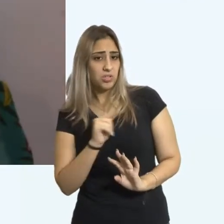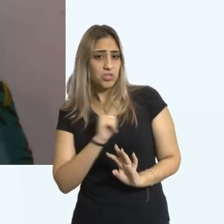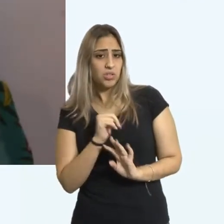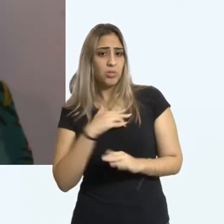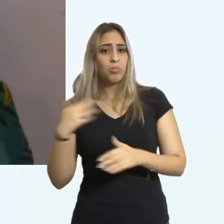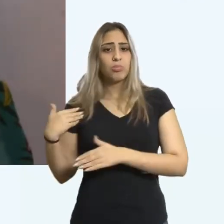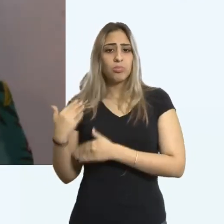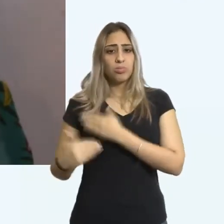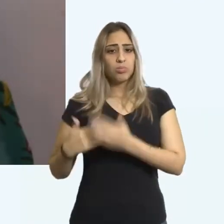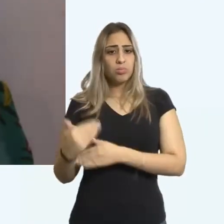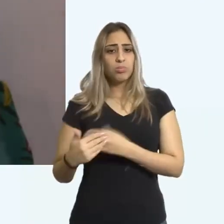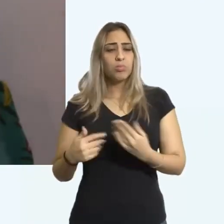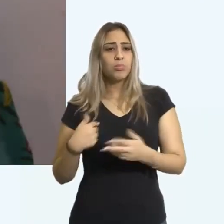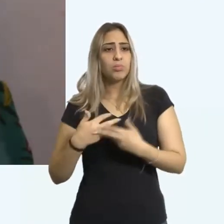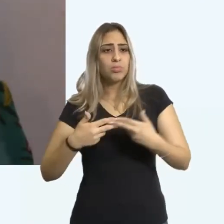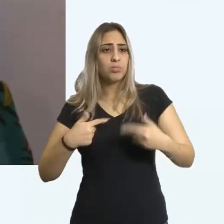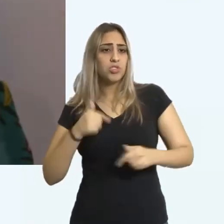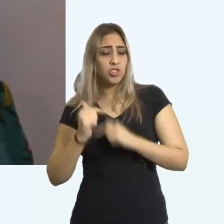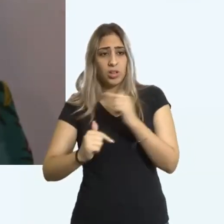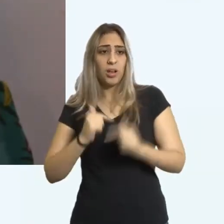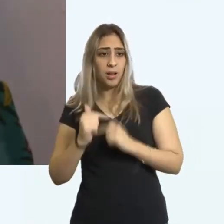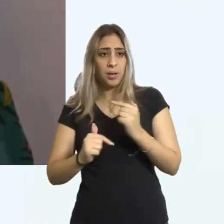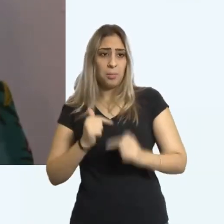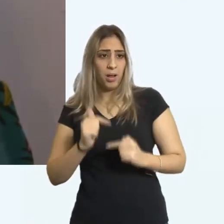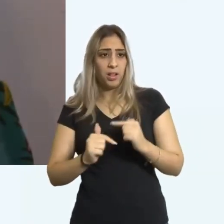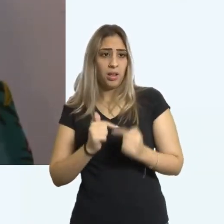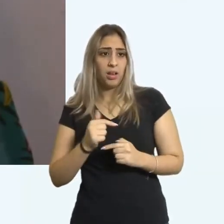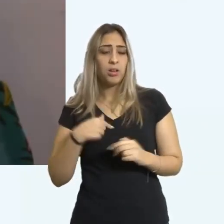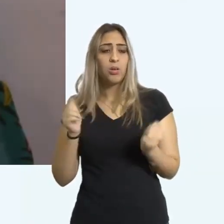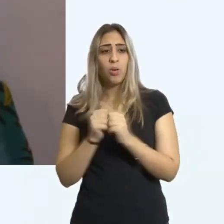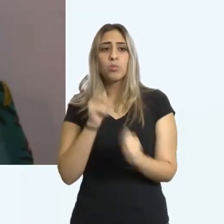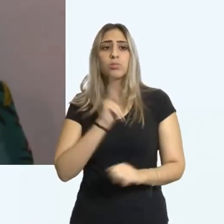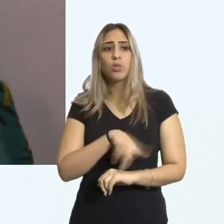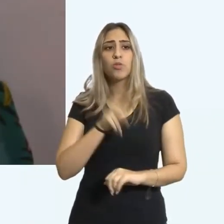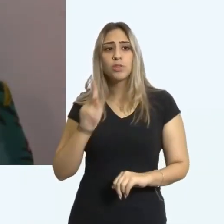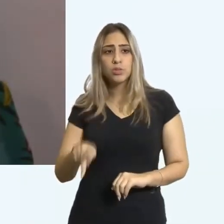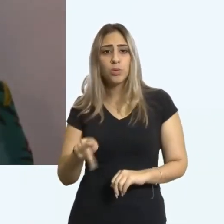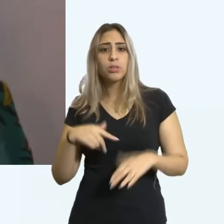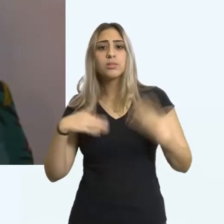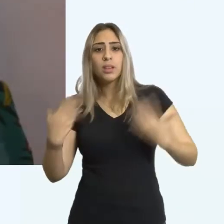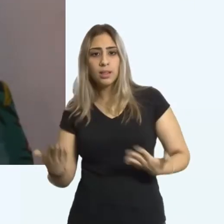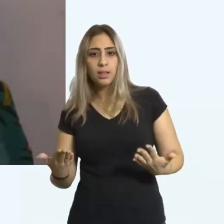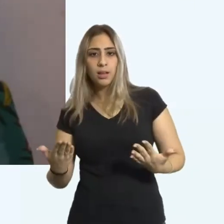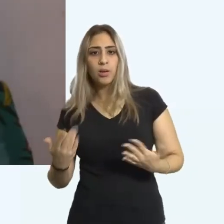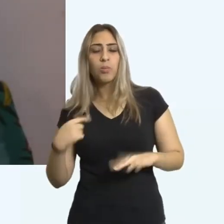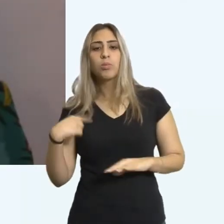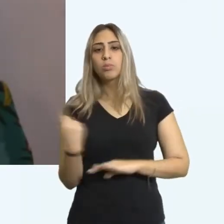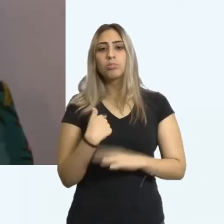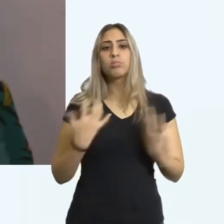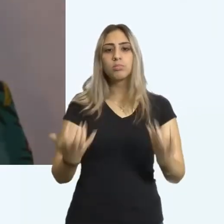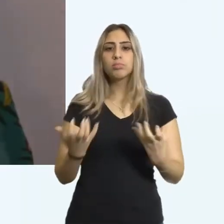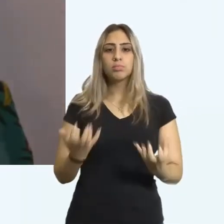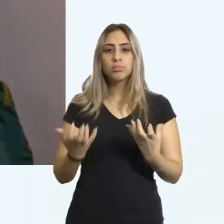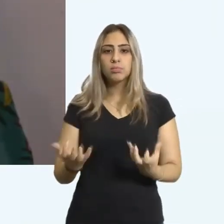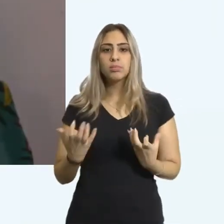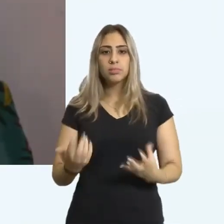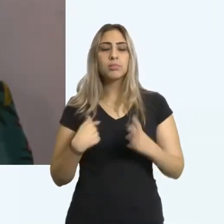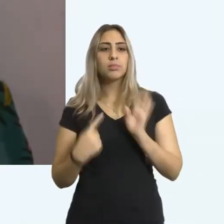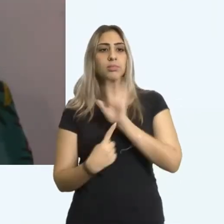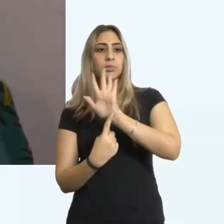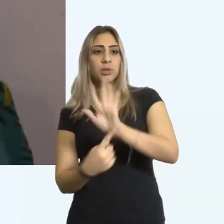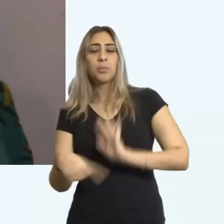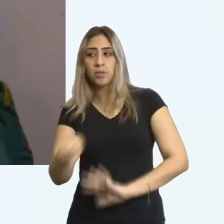essa potencialidade trabalhada com os professores então eu quero salientar